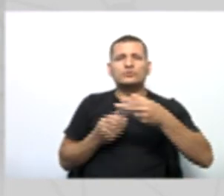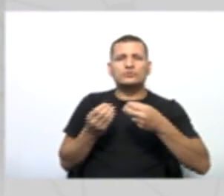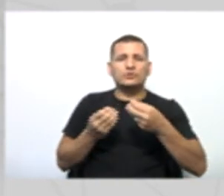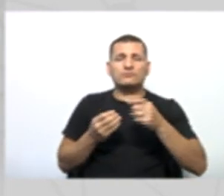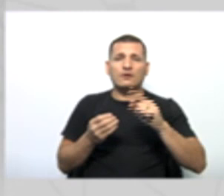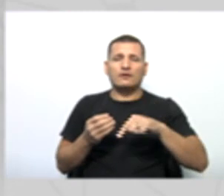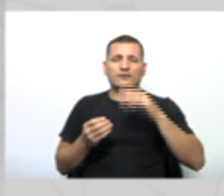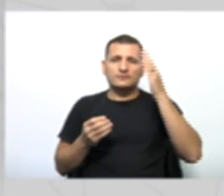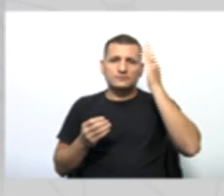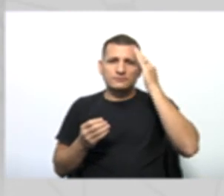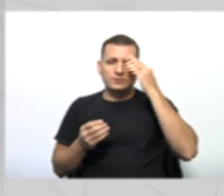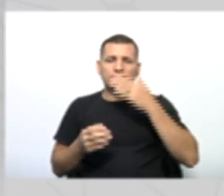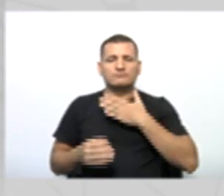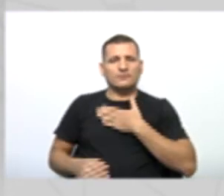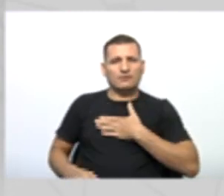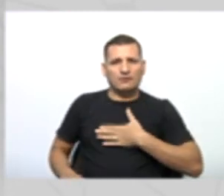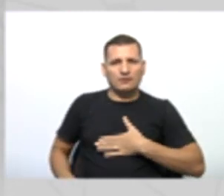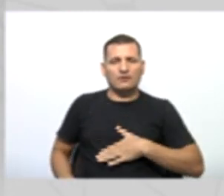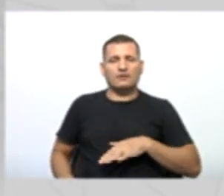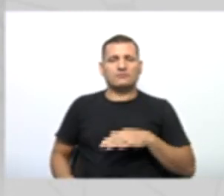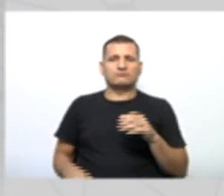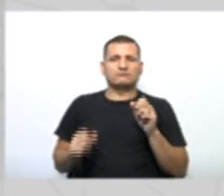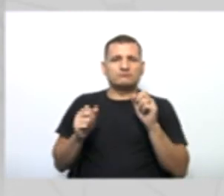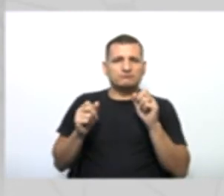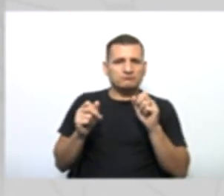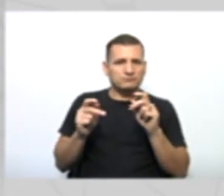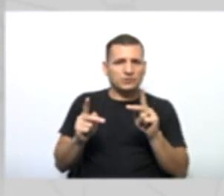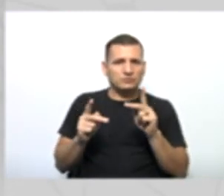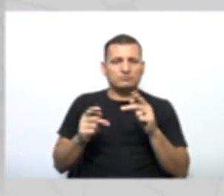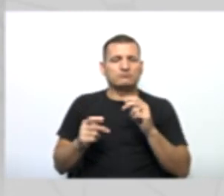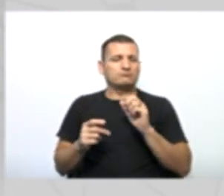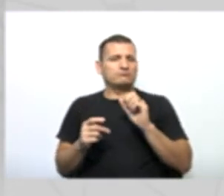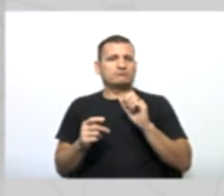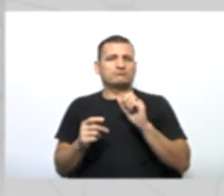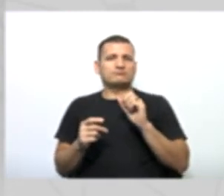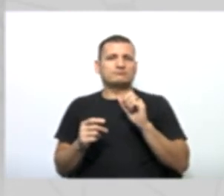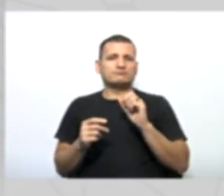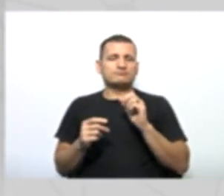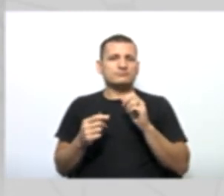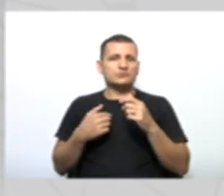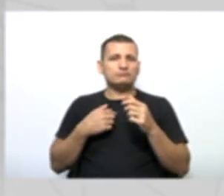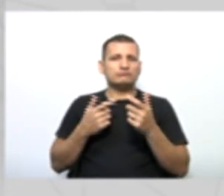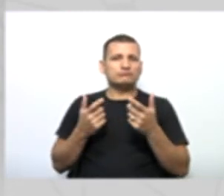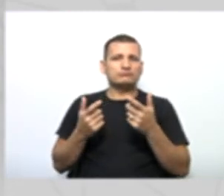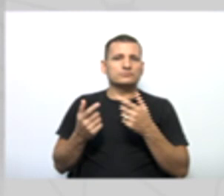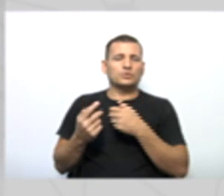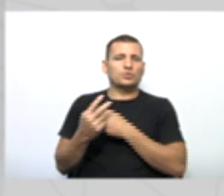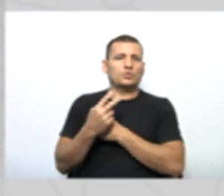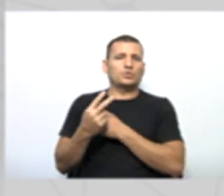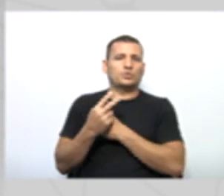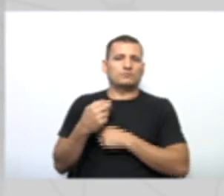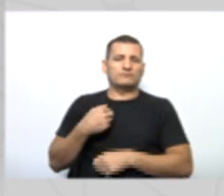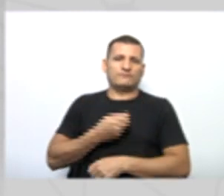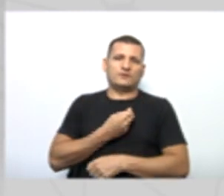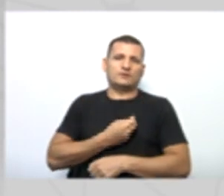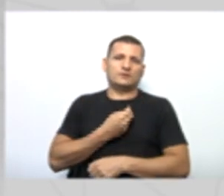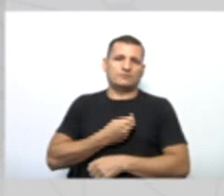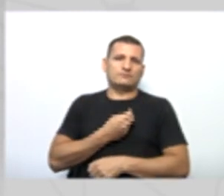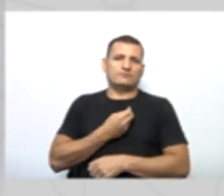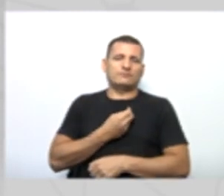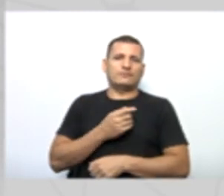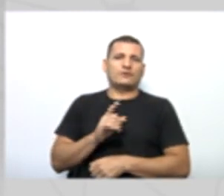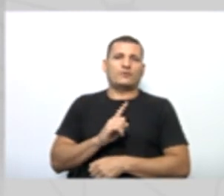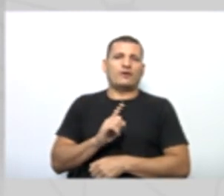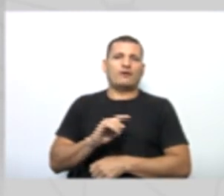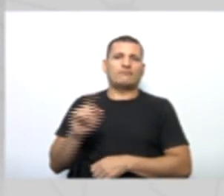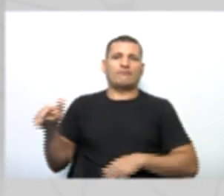com prudência, tranquilidade, sem me apavorar, para que eu possa proteger a minha segurança. Não é chegar na